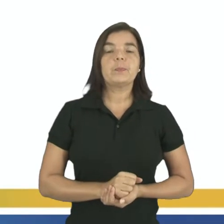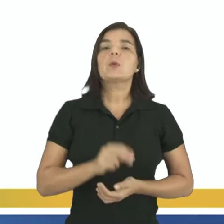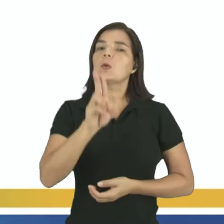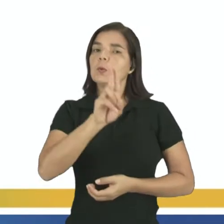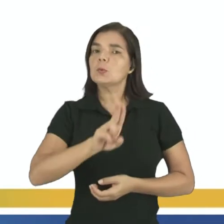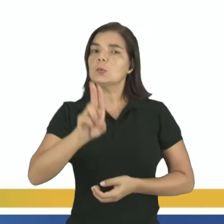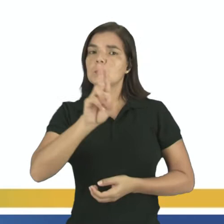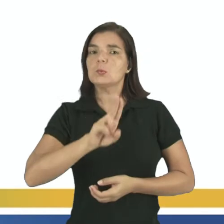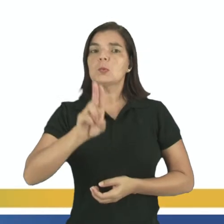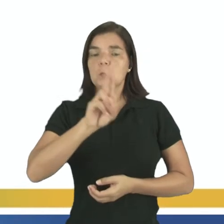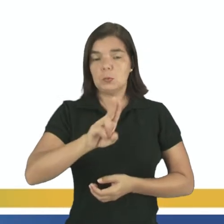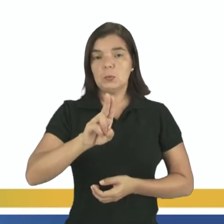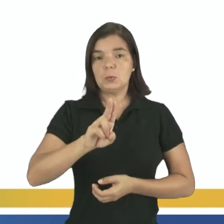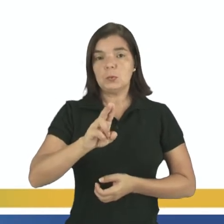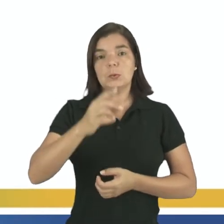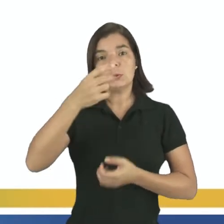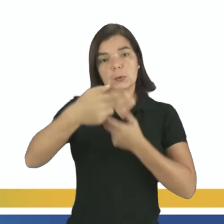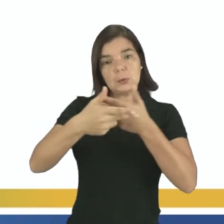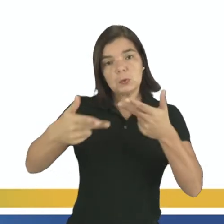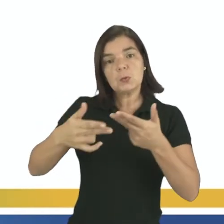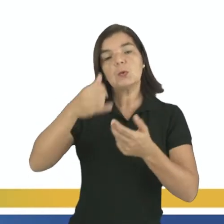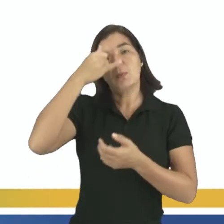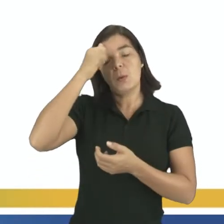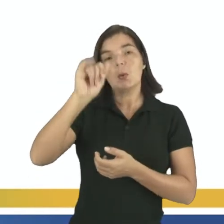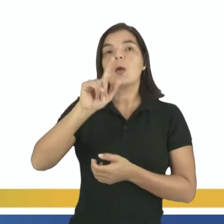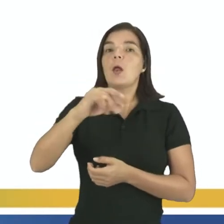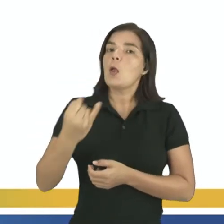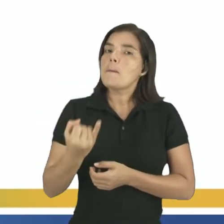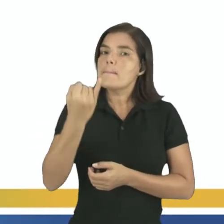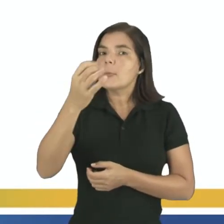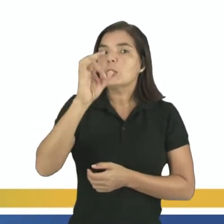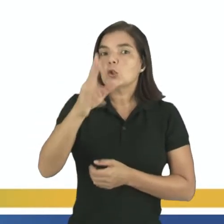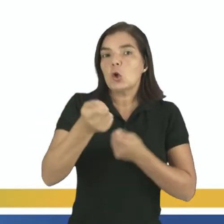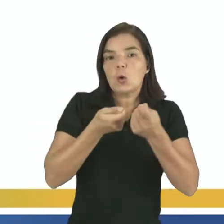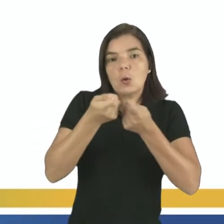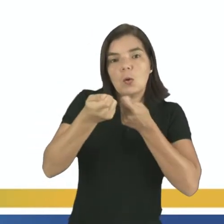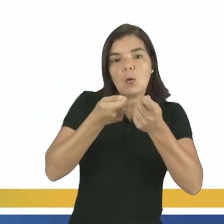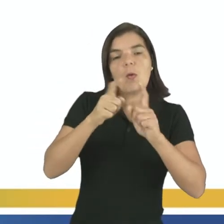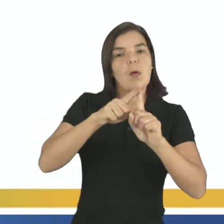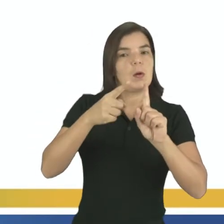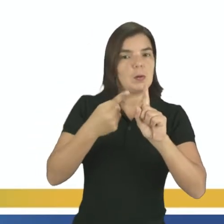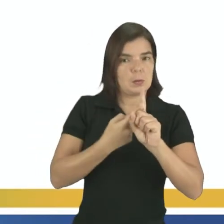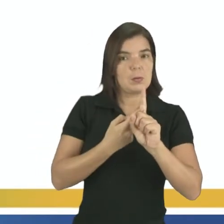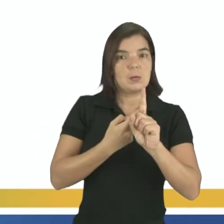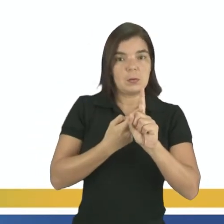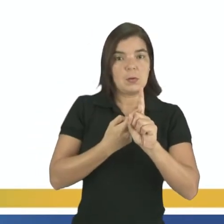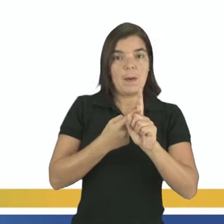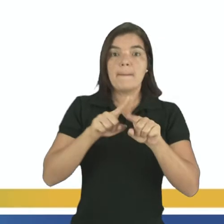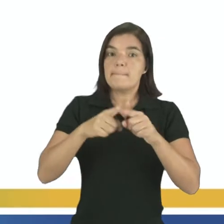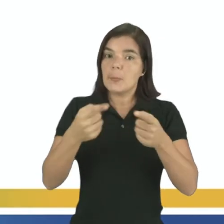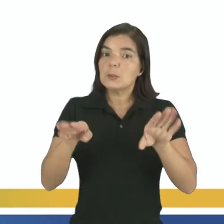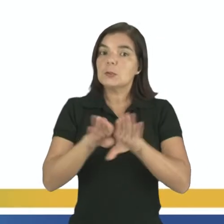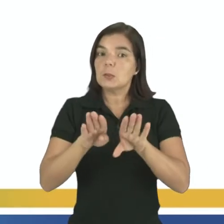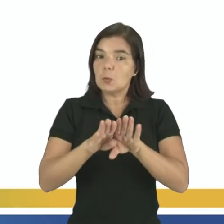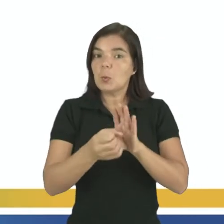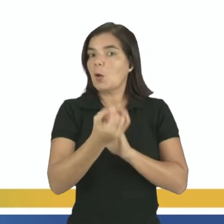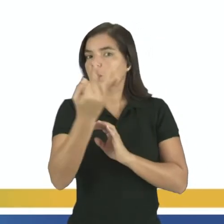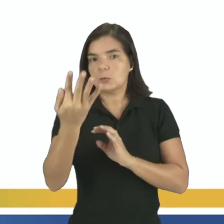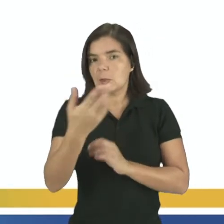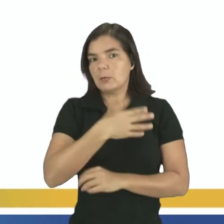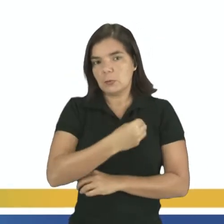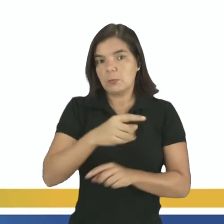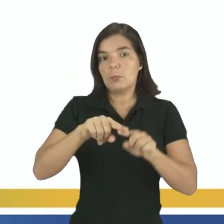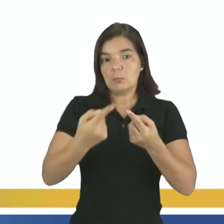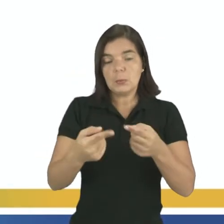uso dos métodos contraceptivos, ele não é importante só para controlar a natalidade, para controlar a quantidade de filhos.